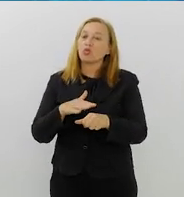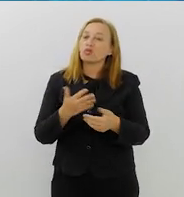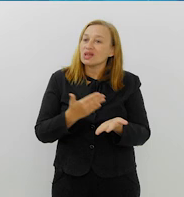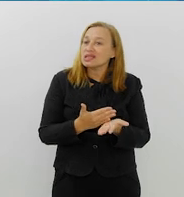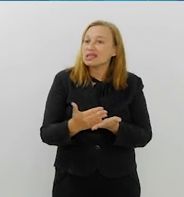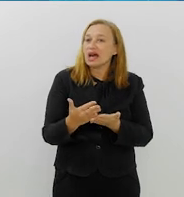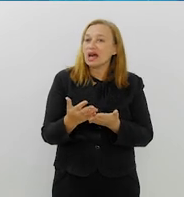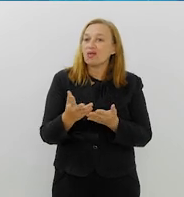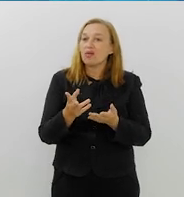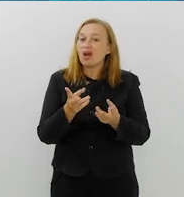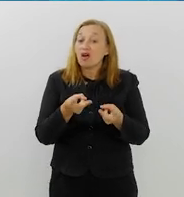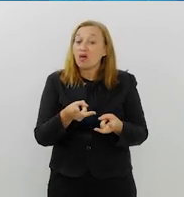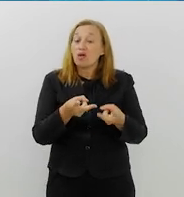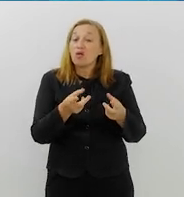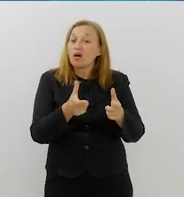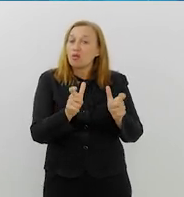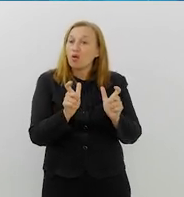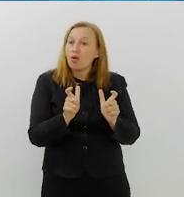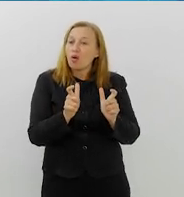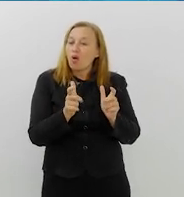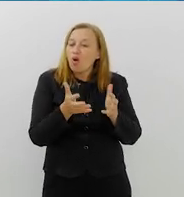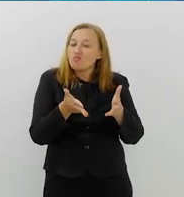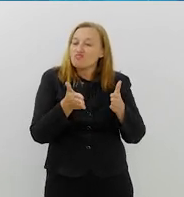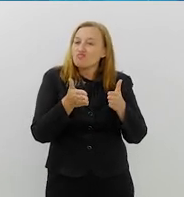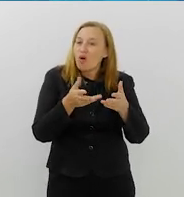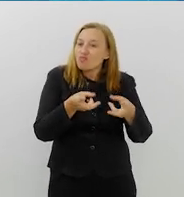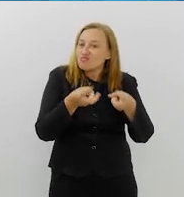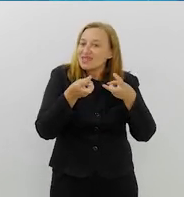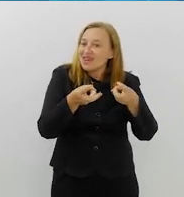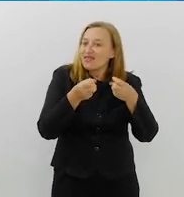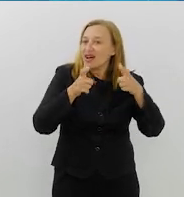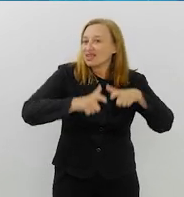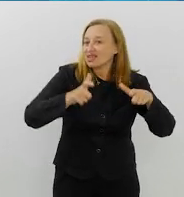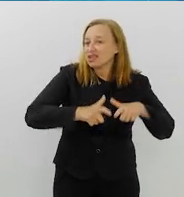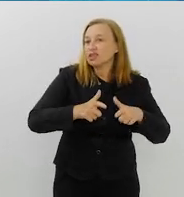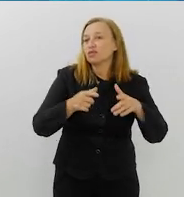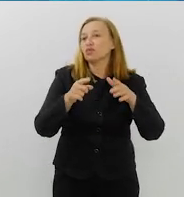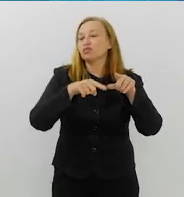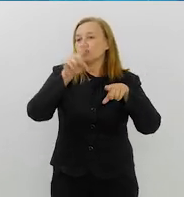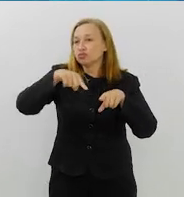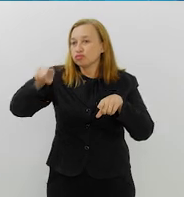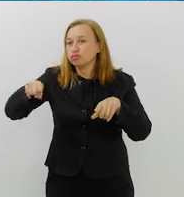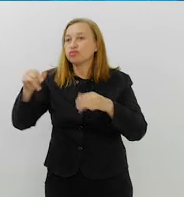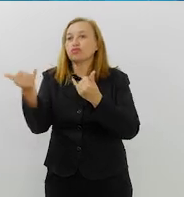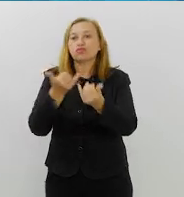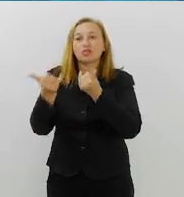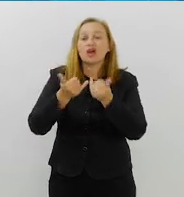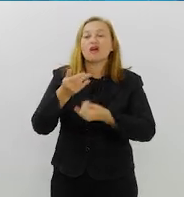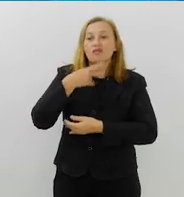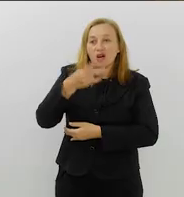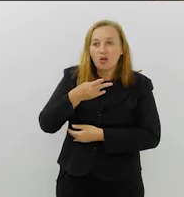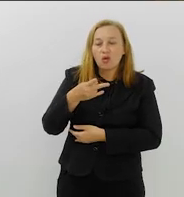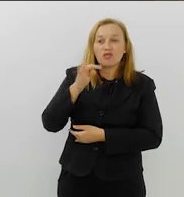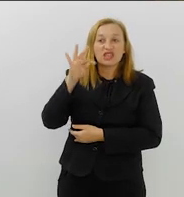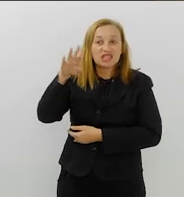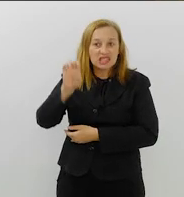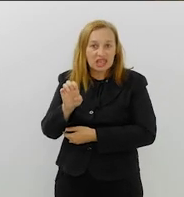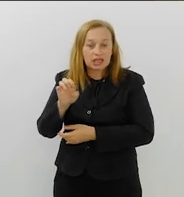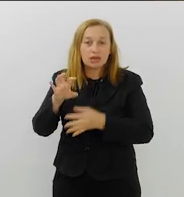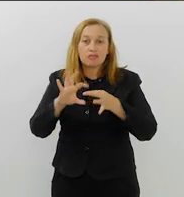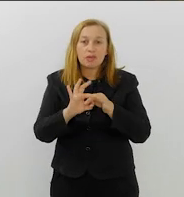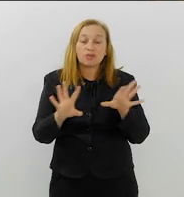públicas começaram a olhar para esse ponto, né? E aí começaram a vir esses dados estatísticos que você apontou agora, Vicente,